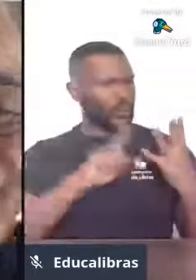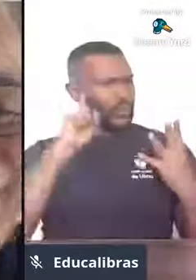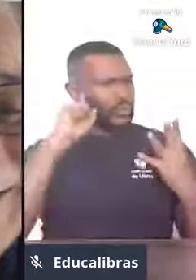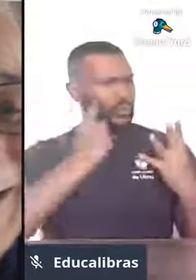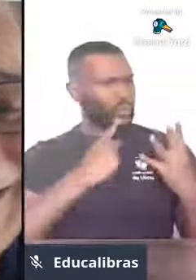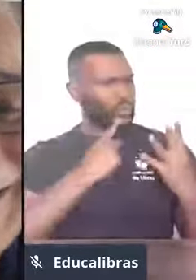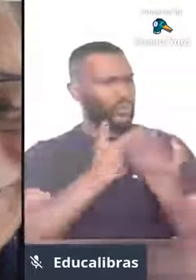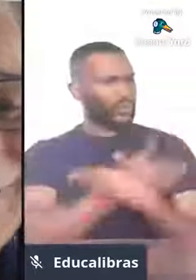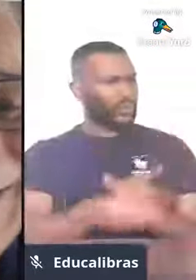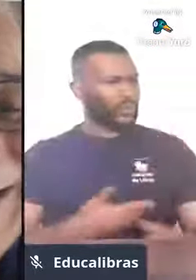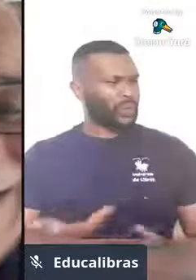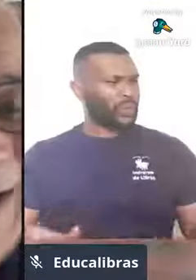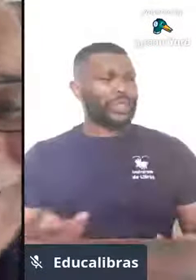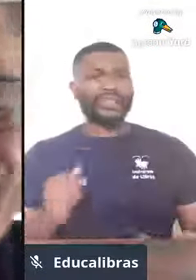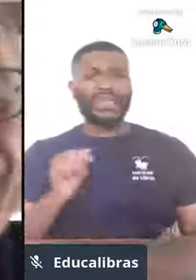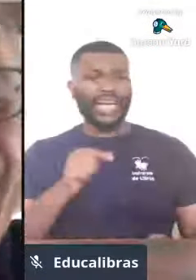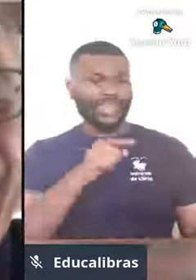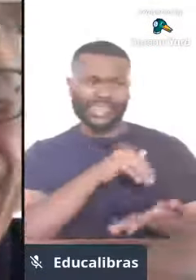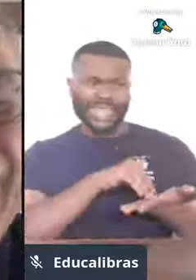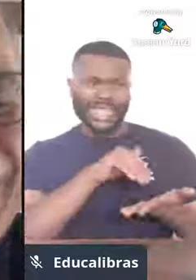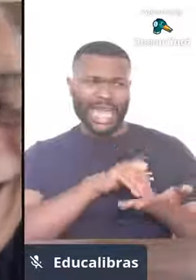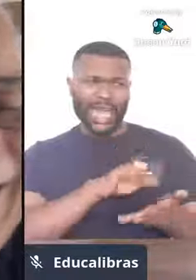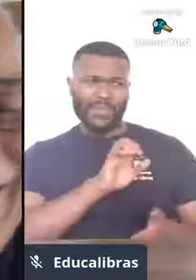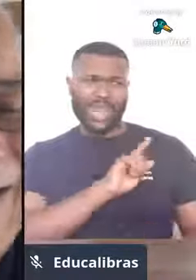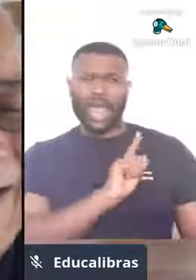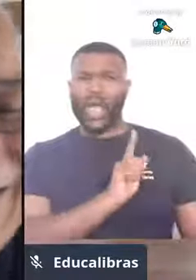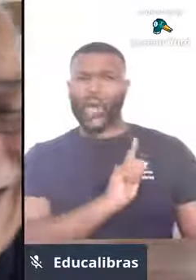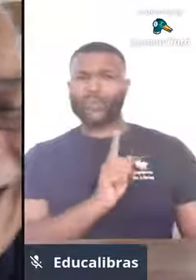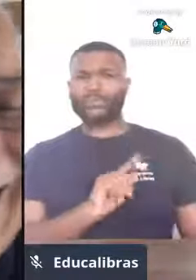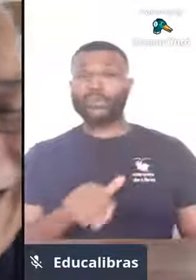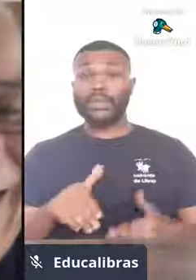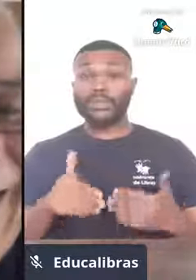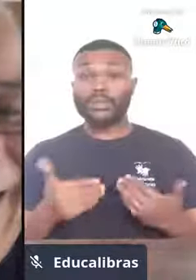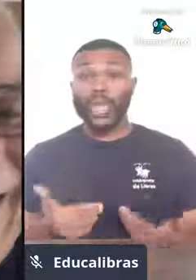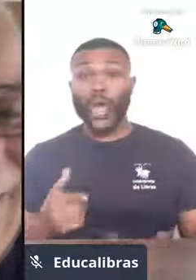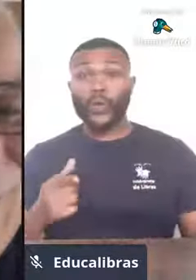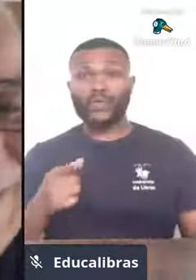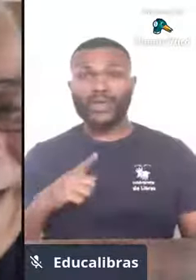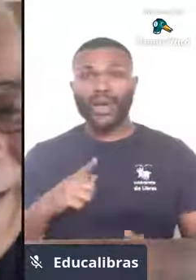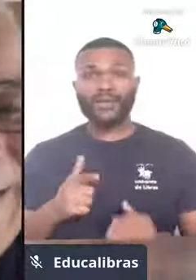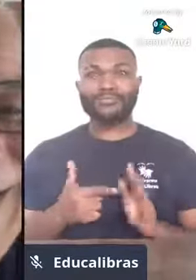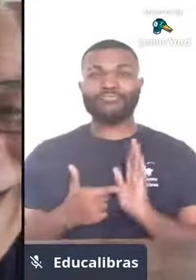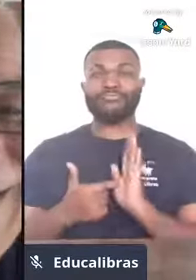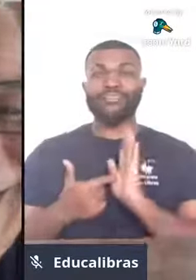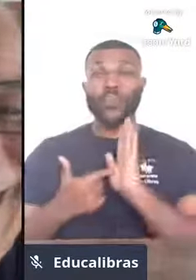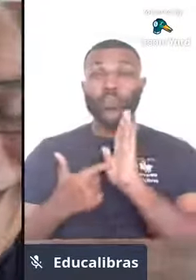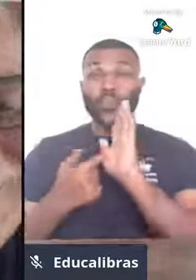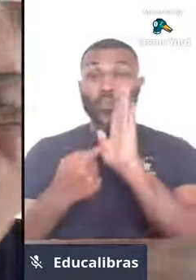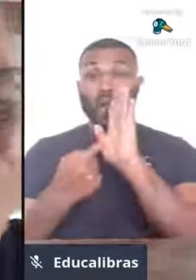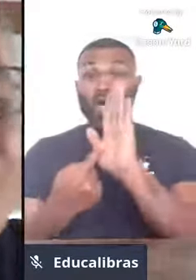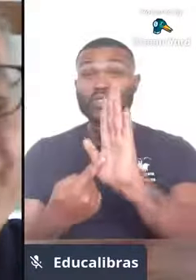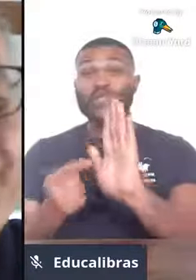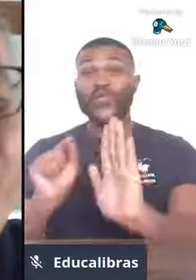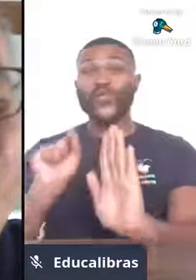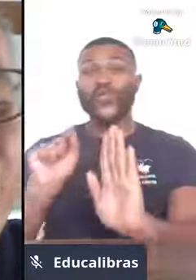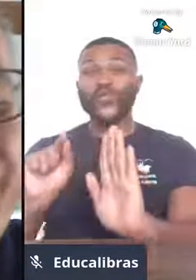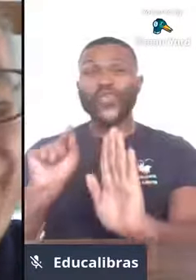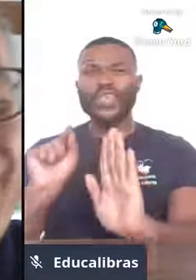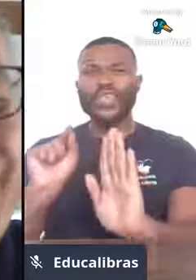Essa secretaria não vai dar certo. Mas aí que está a grande sacada, né? É mostrar o seguinte, as nossas